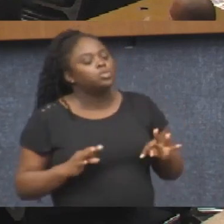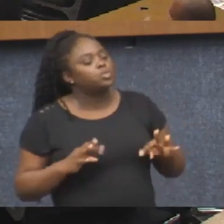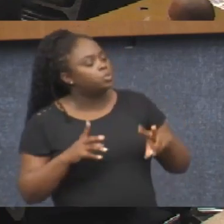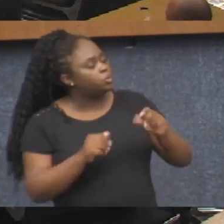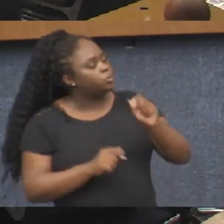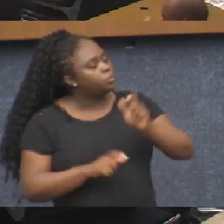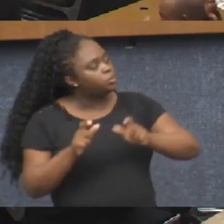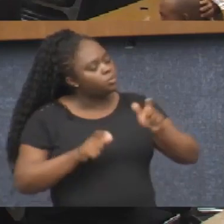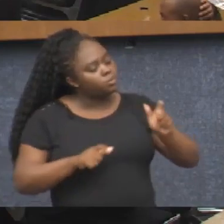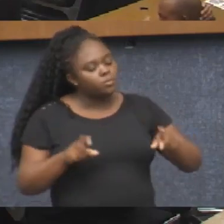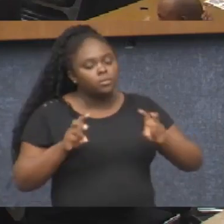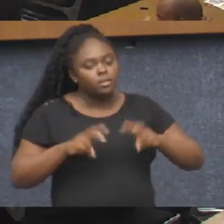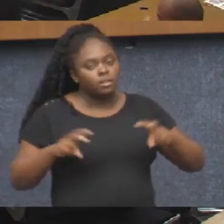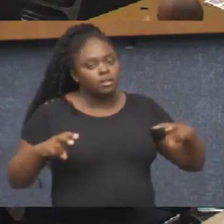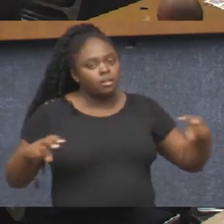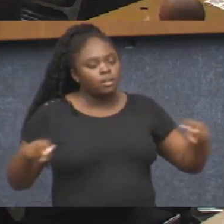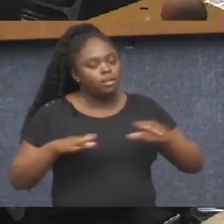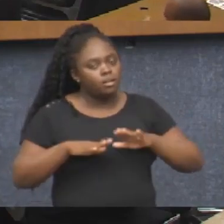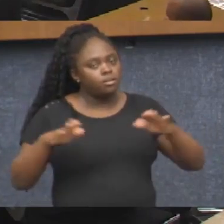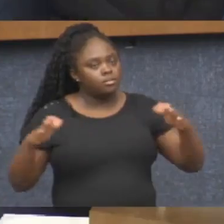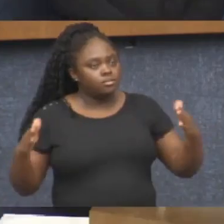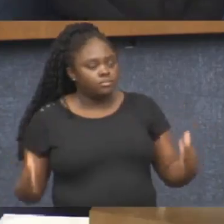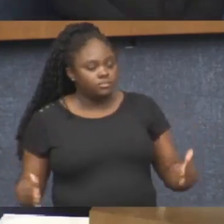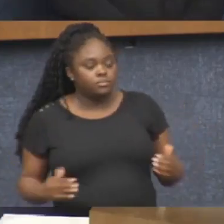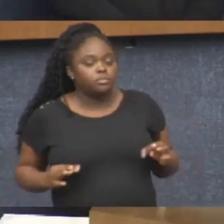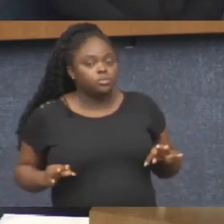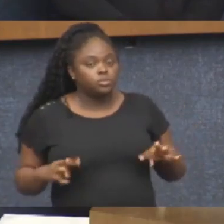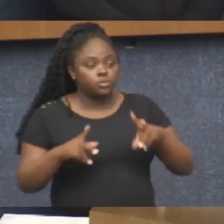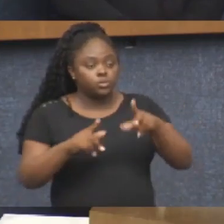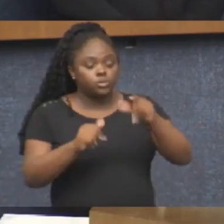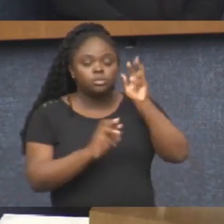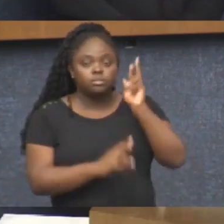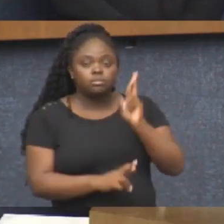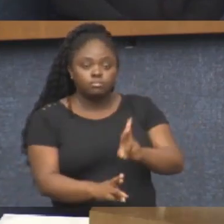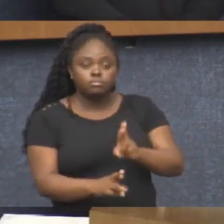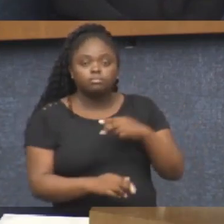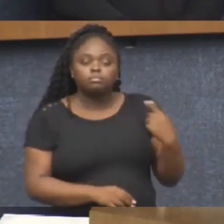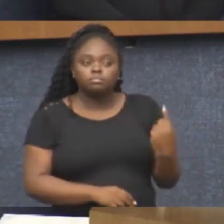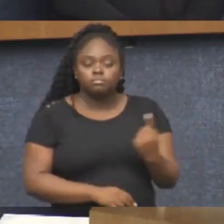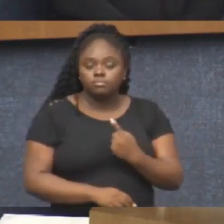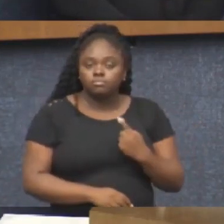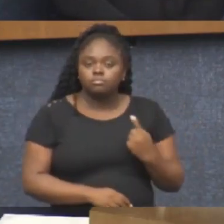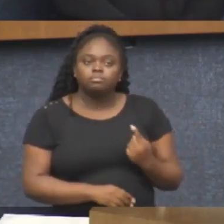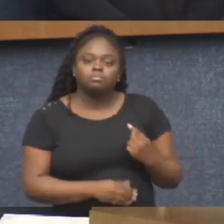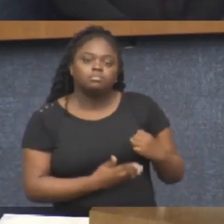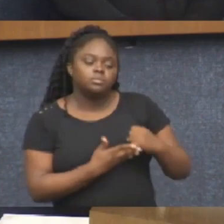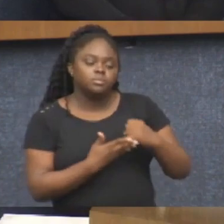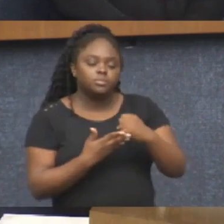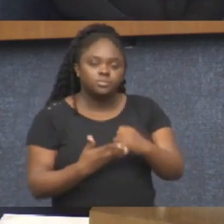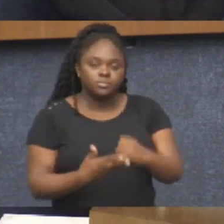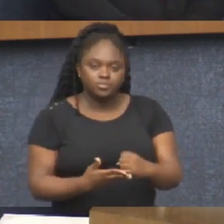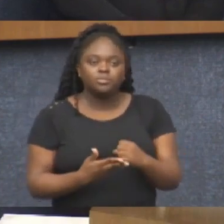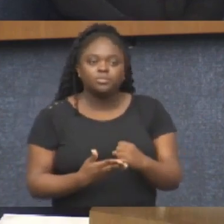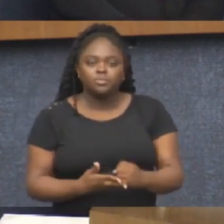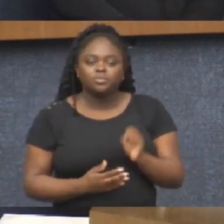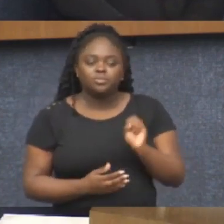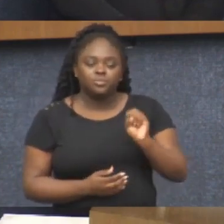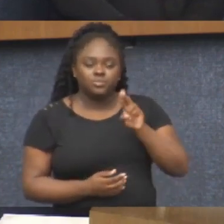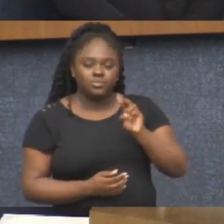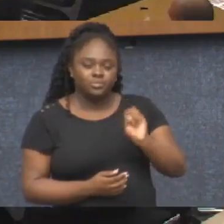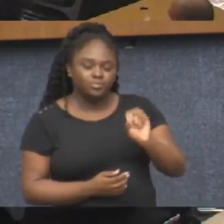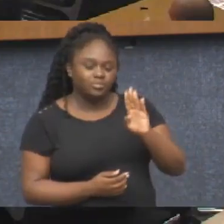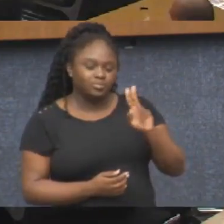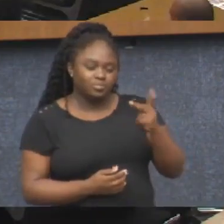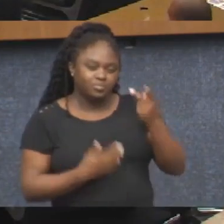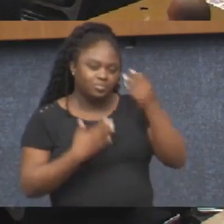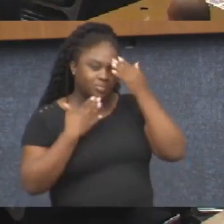da mesa, André no sindicato, todos que representam muito para a gente e que somam muito nesse nosso SUS BH. Muito